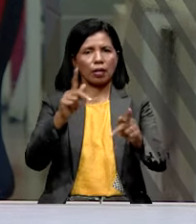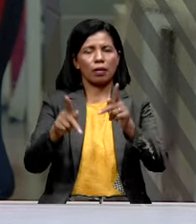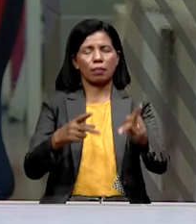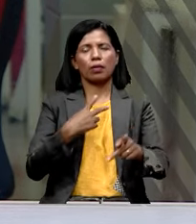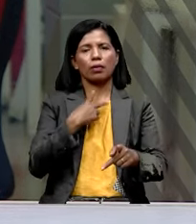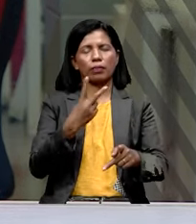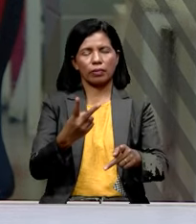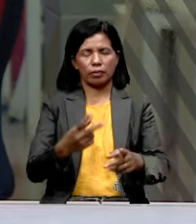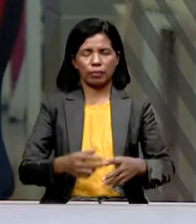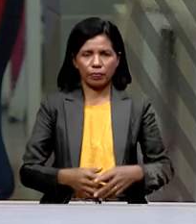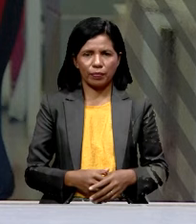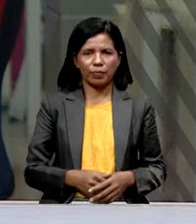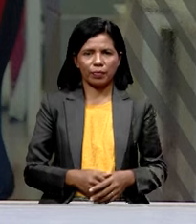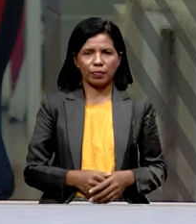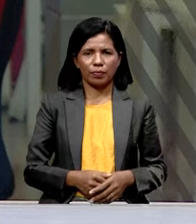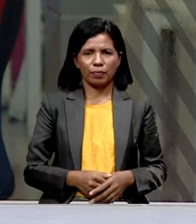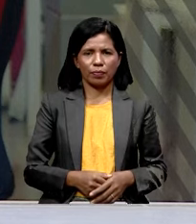nelian.